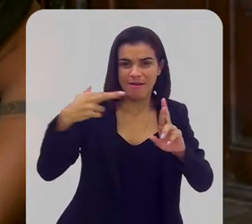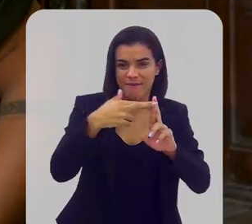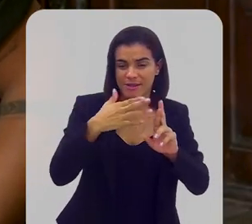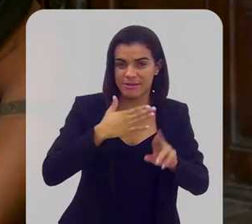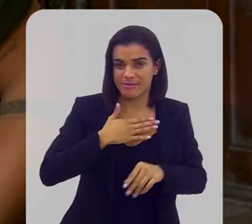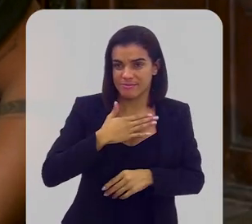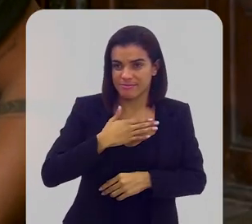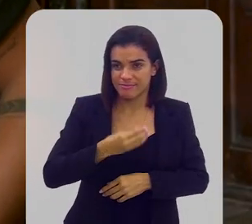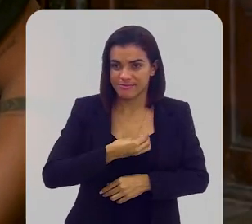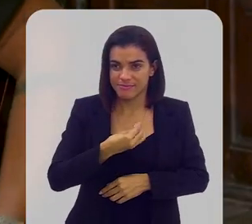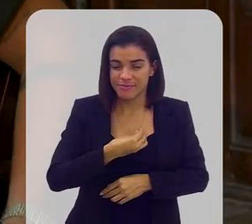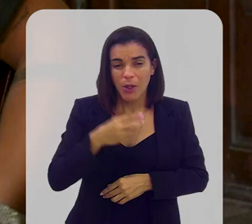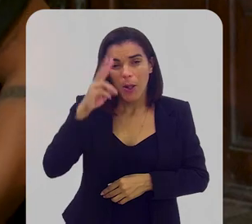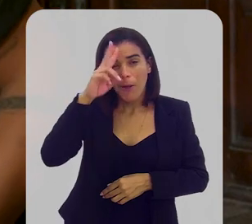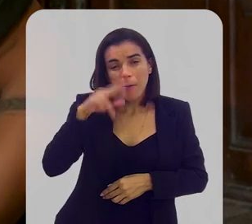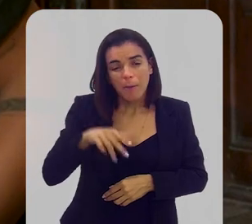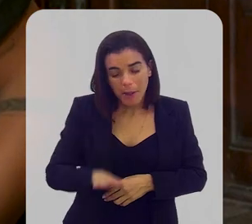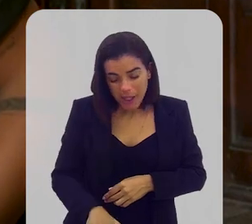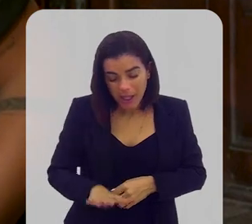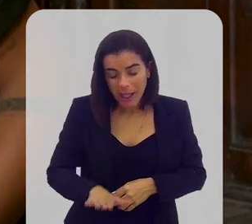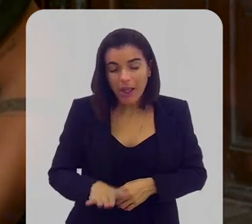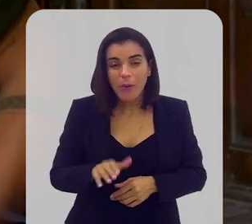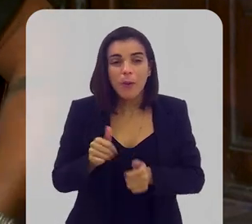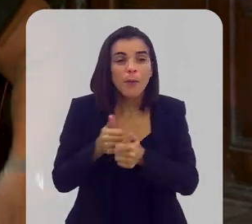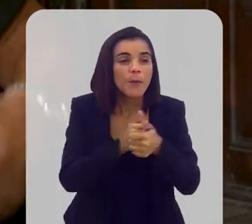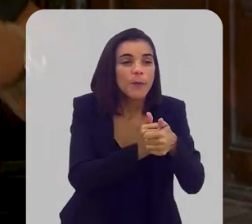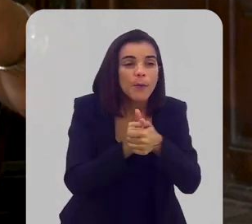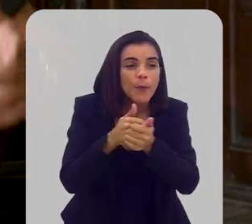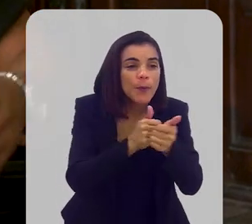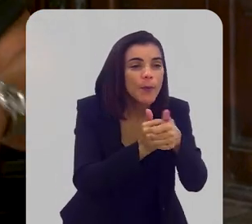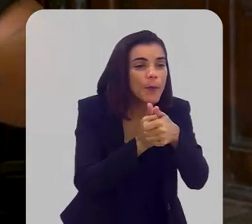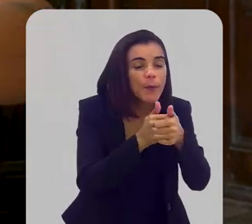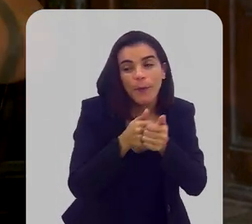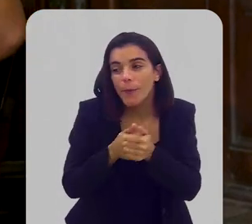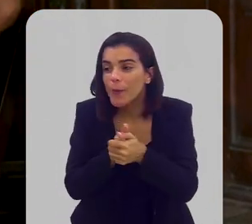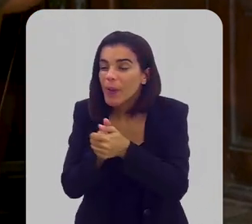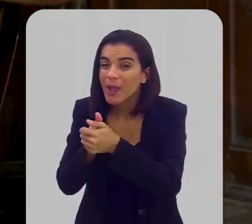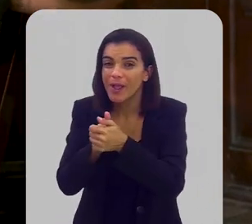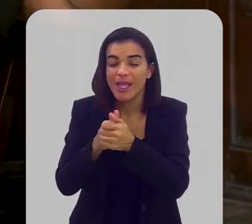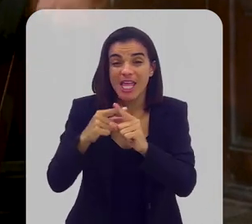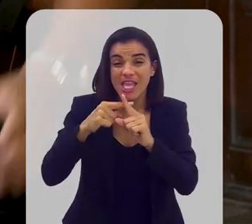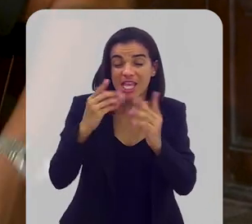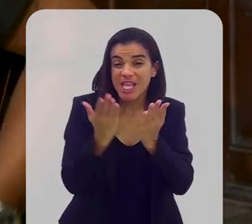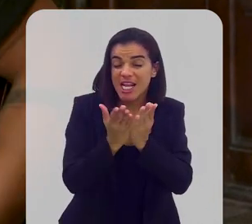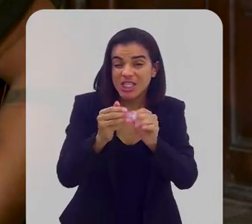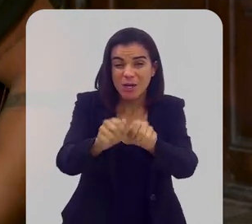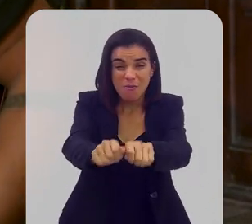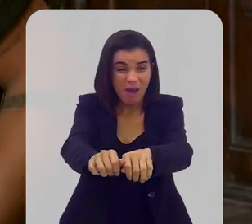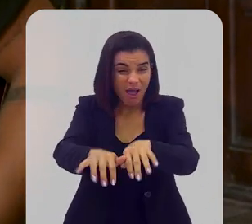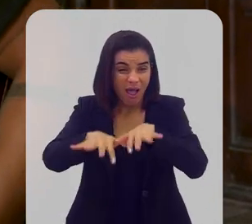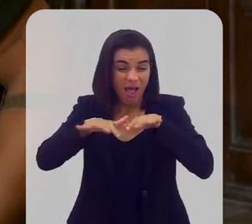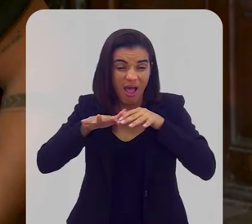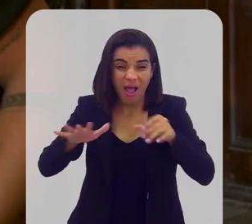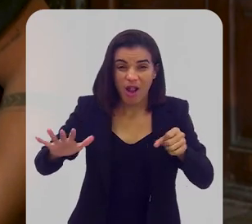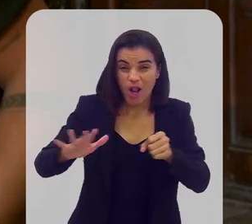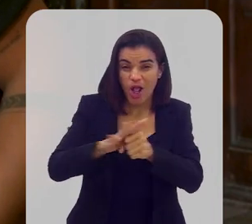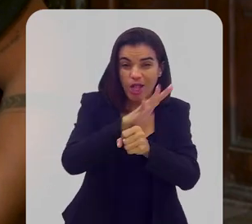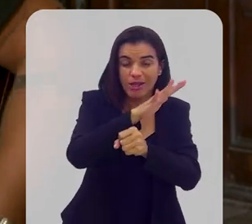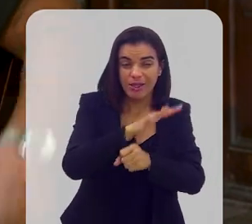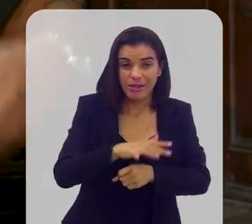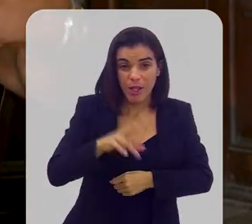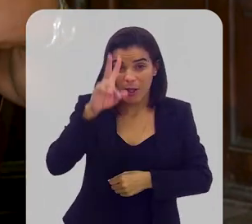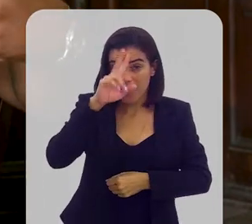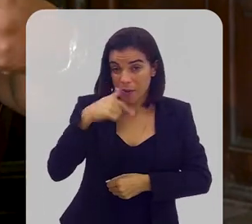lembro de muito, muito pequeno ainda, acompanhando em agendas e igrejas lotadas. Me lembro, inclusive, numa igreja que